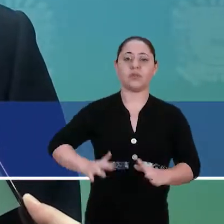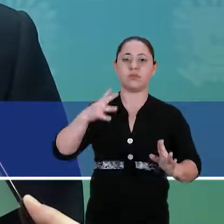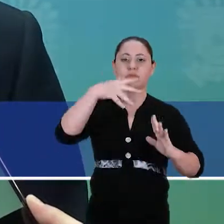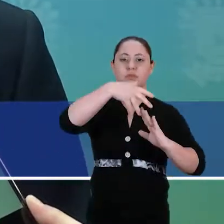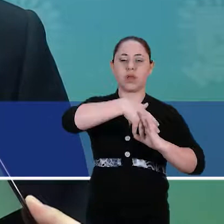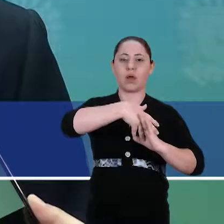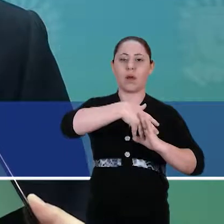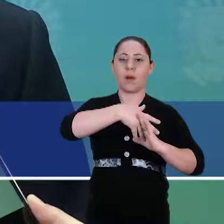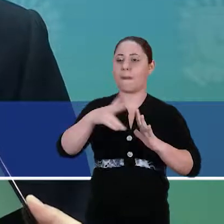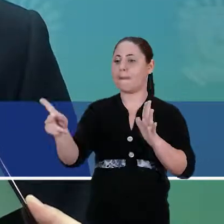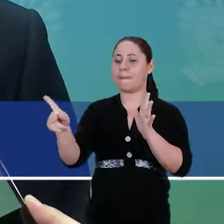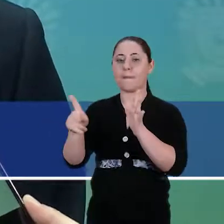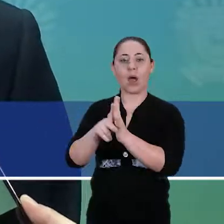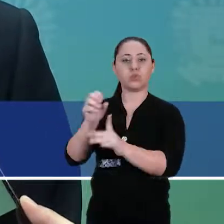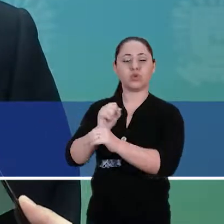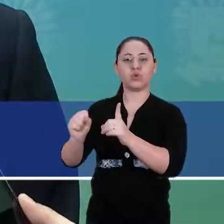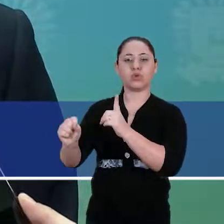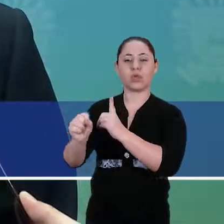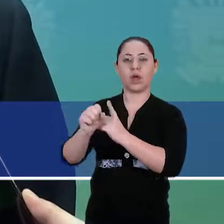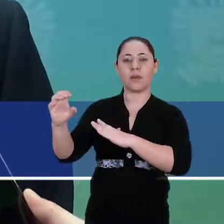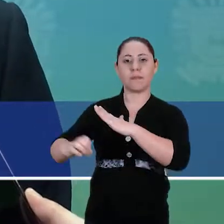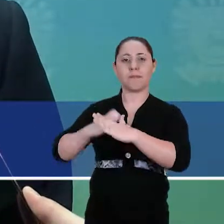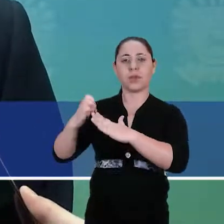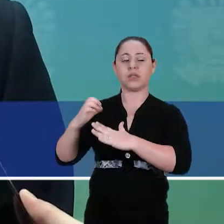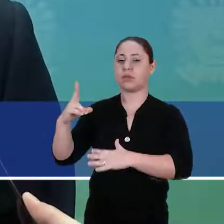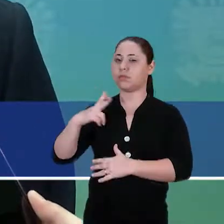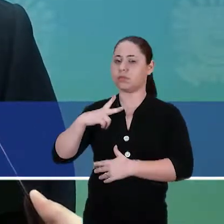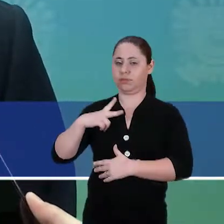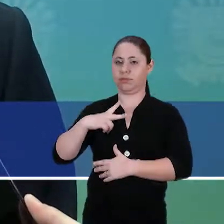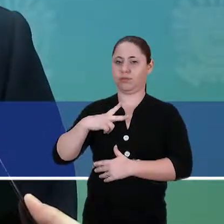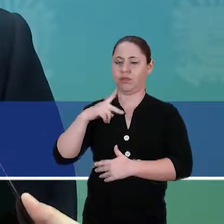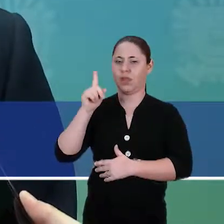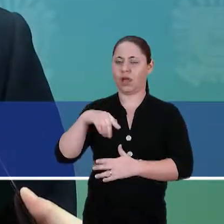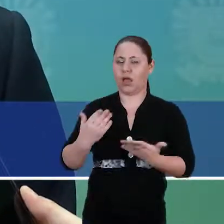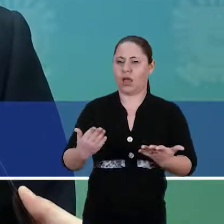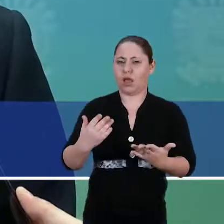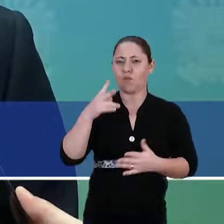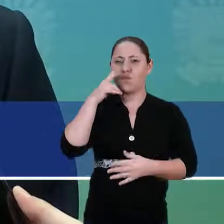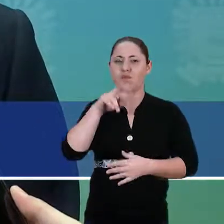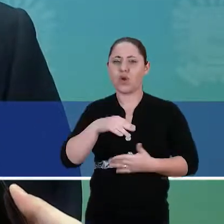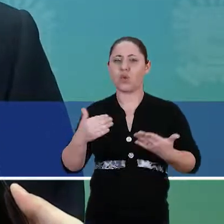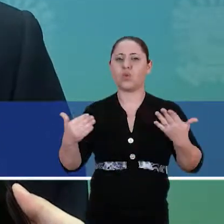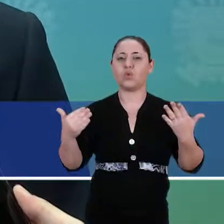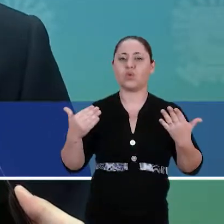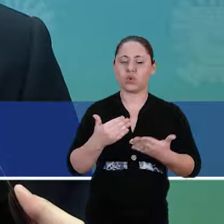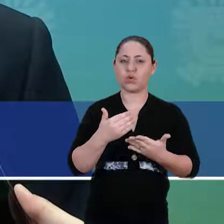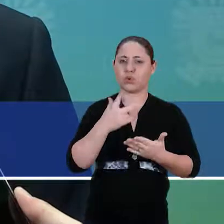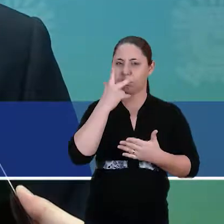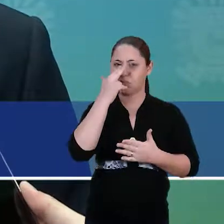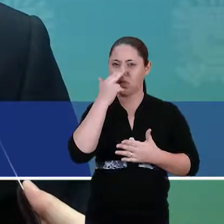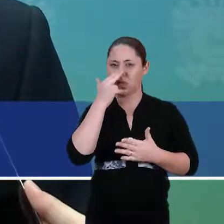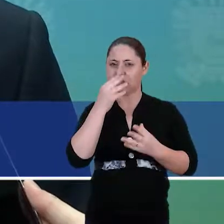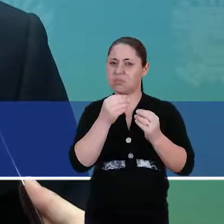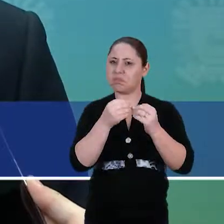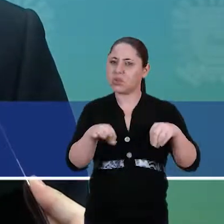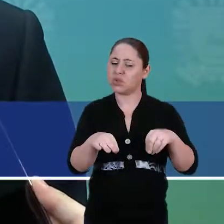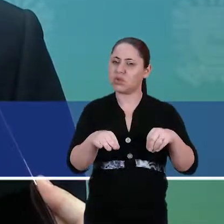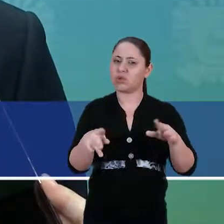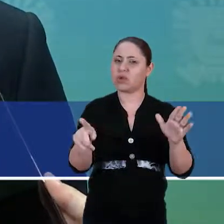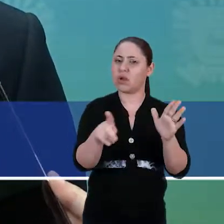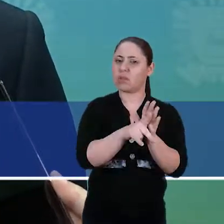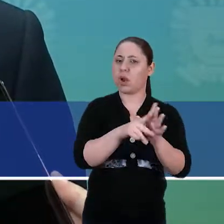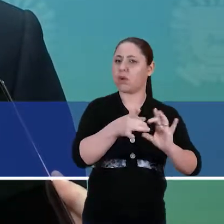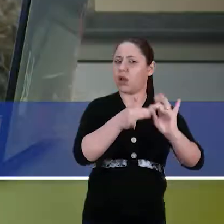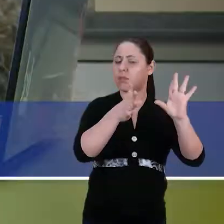Universidade Federal para uma organização social, para uma empresa privada. Isso, ao nosso ver, fere a